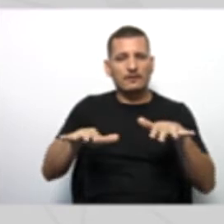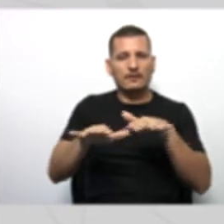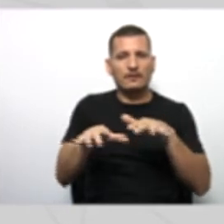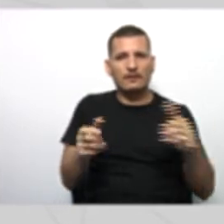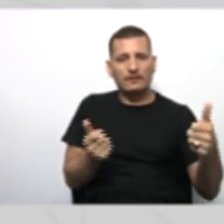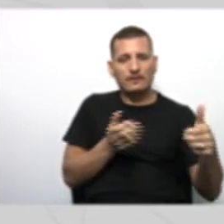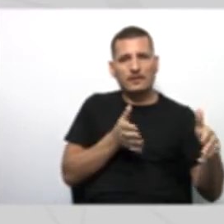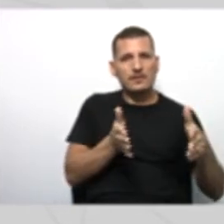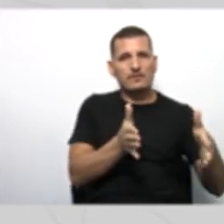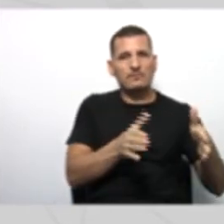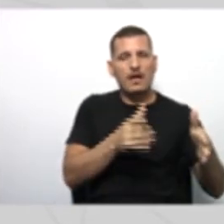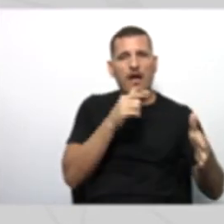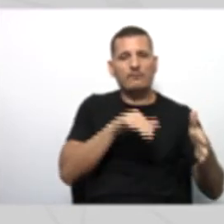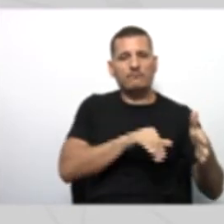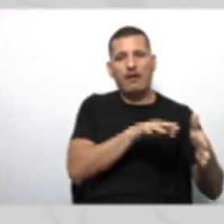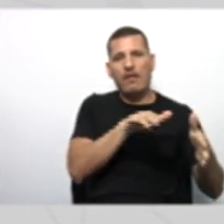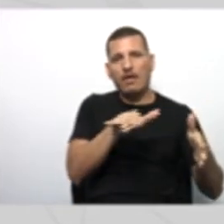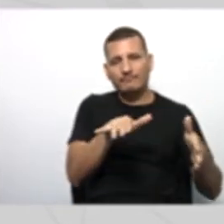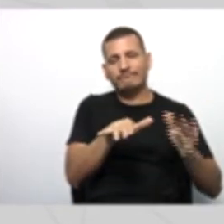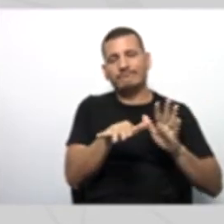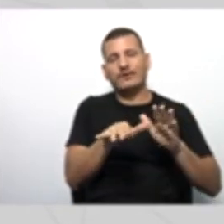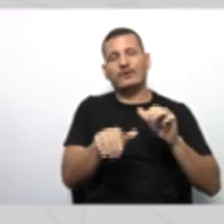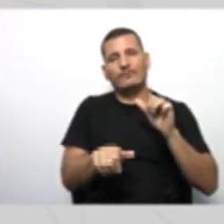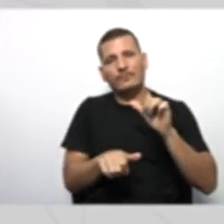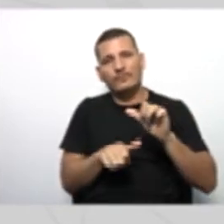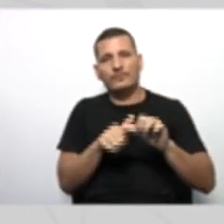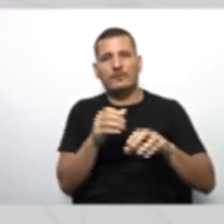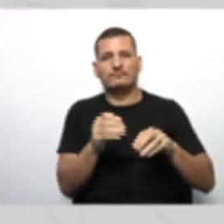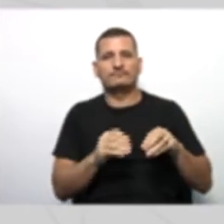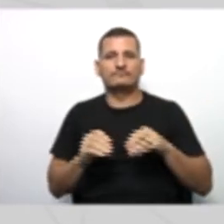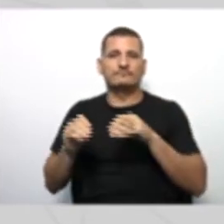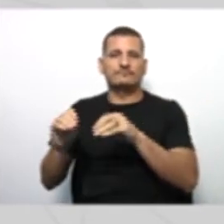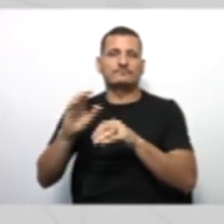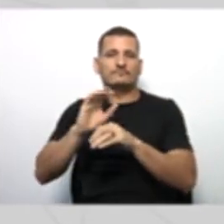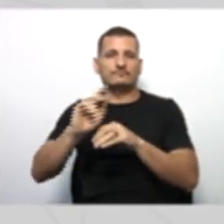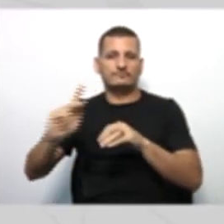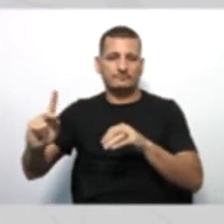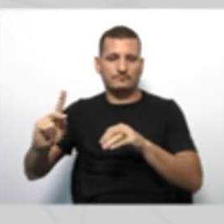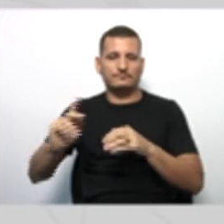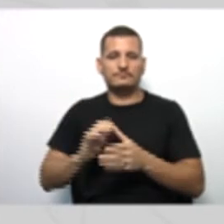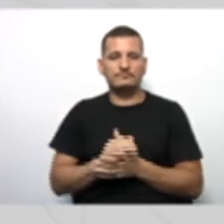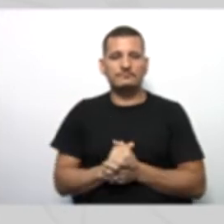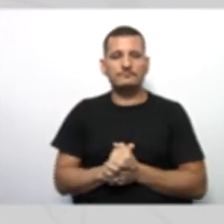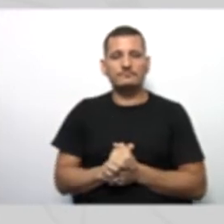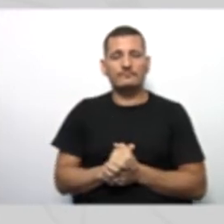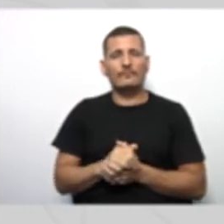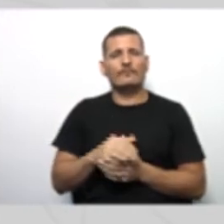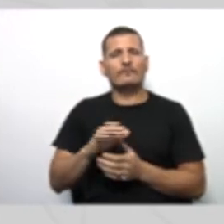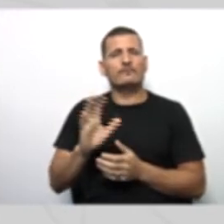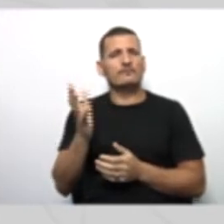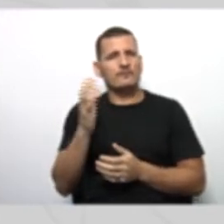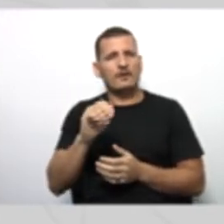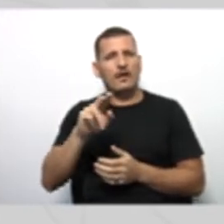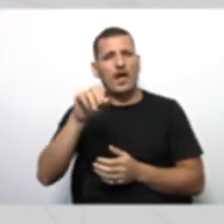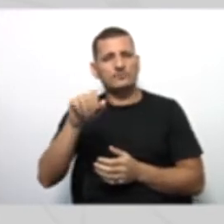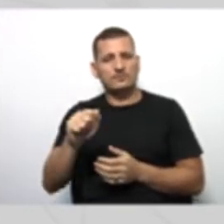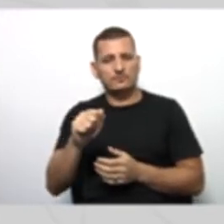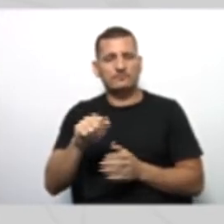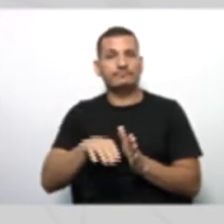é o responsável. Então a gente tem um exemplo aqui, ó. Descrição do risco, enchente do Rio Madeira.